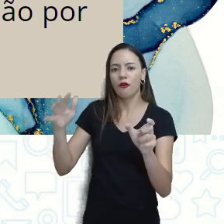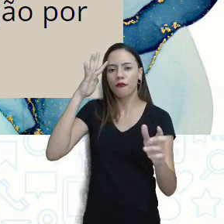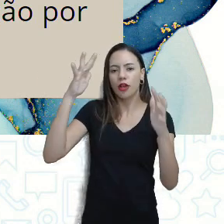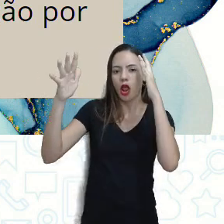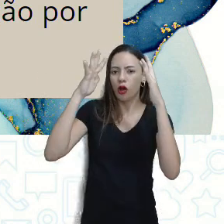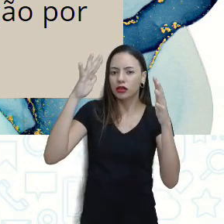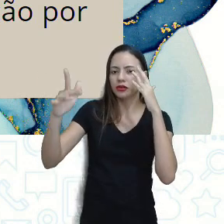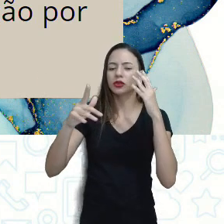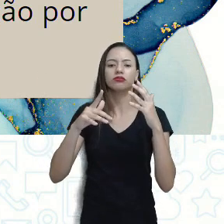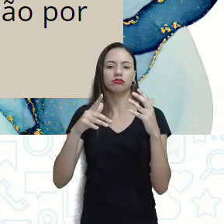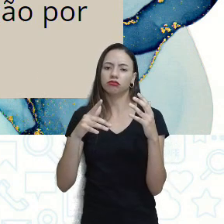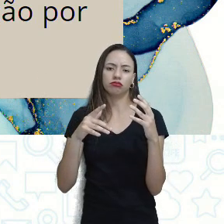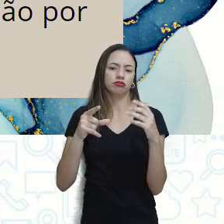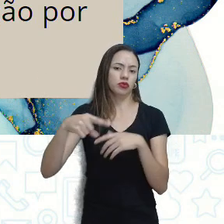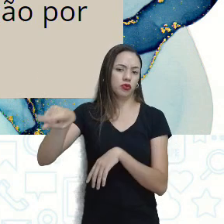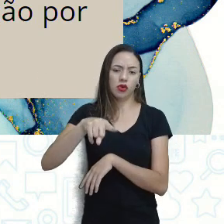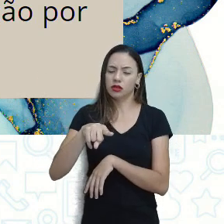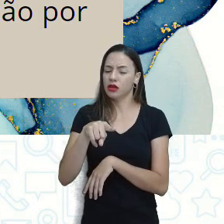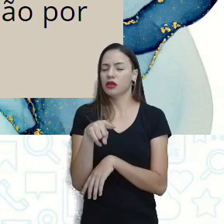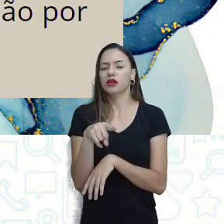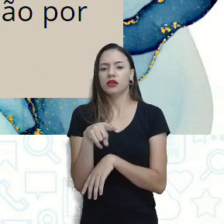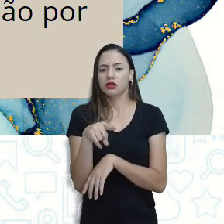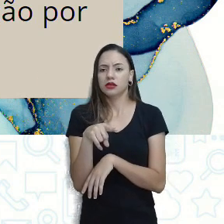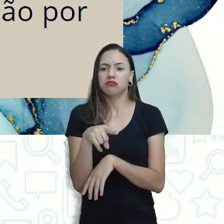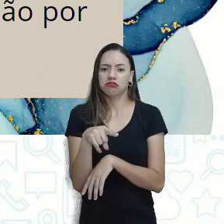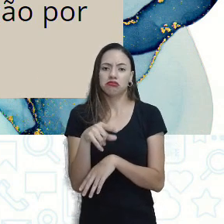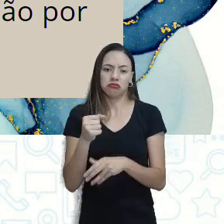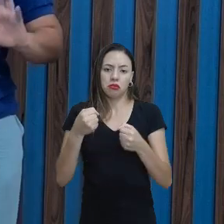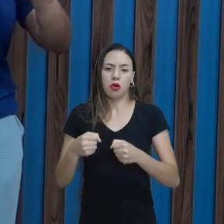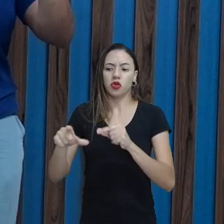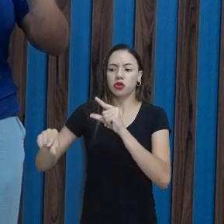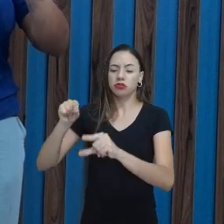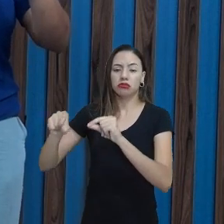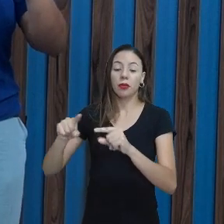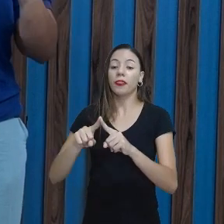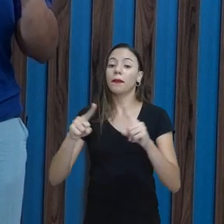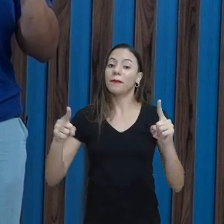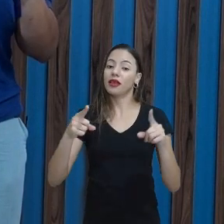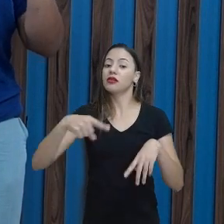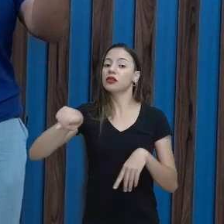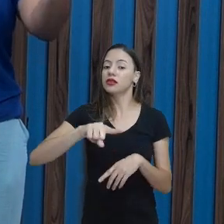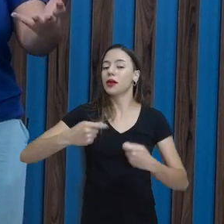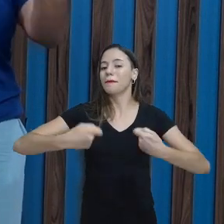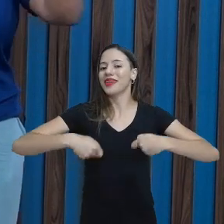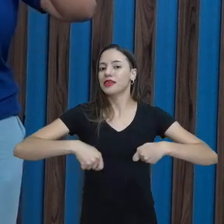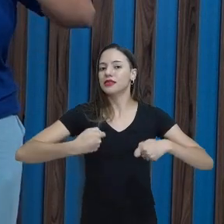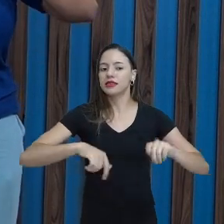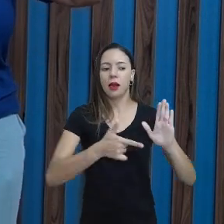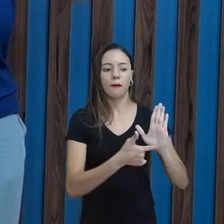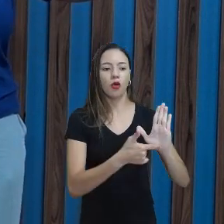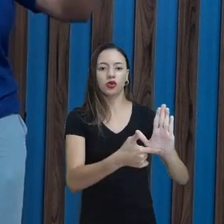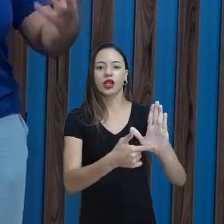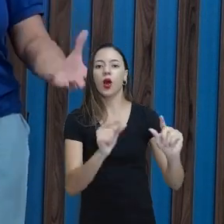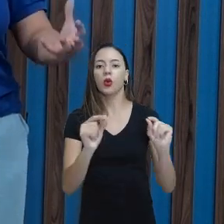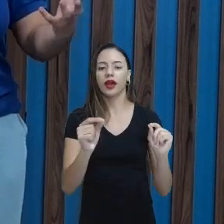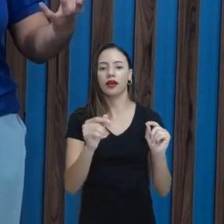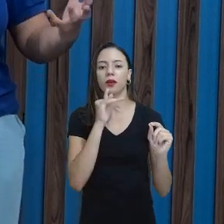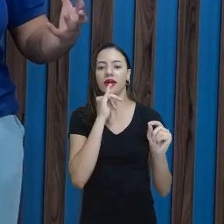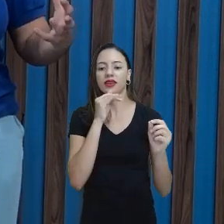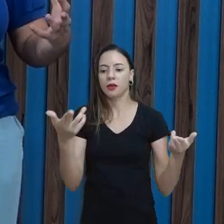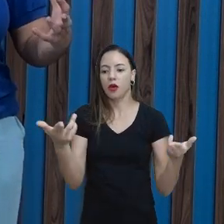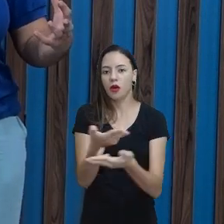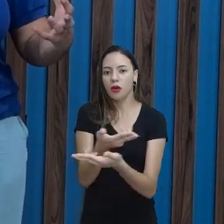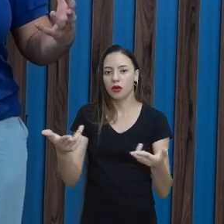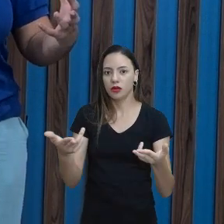pesquisadores. Vocês podem fazer assim, contanto que vocês consigam mostrar esse diálogo entre a citação